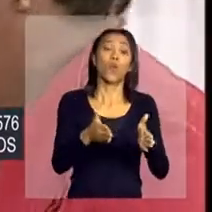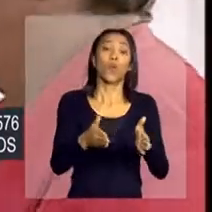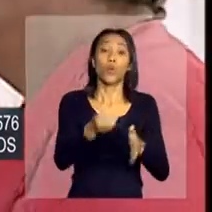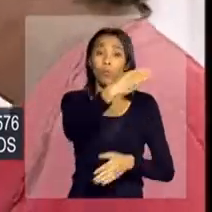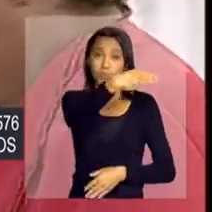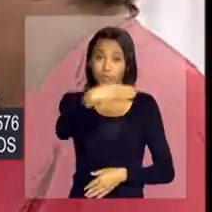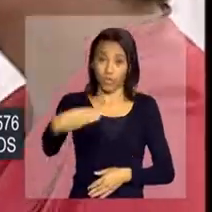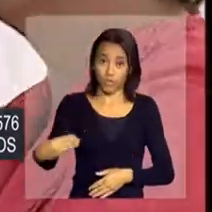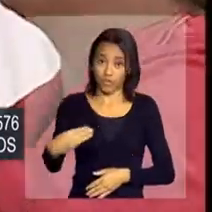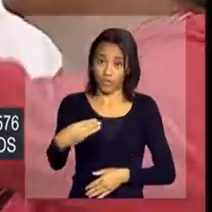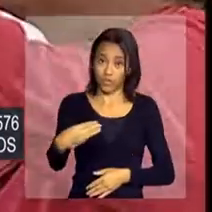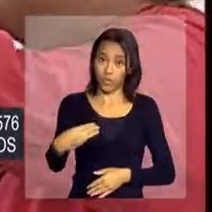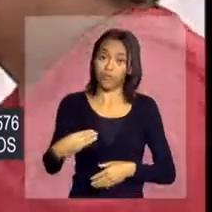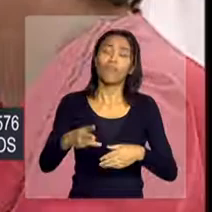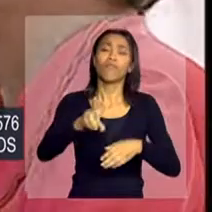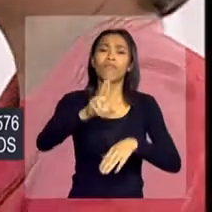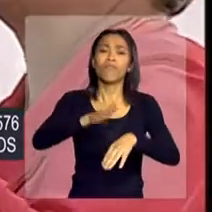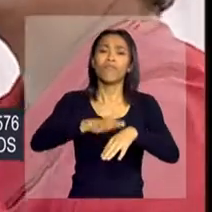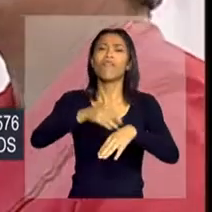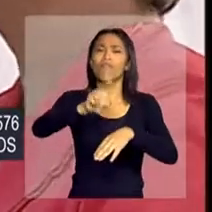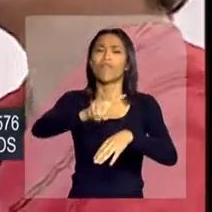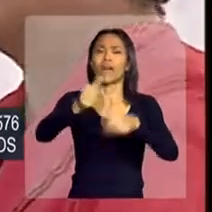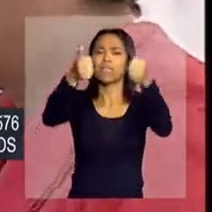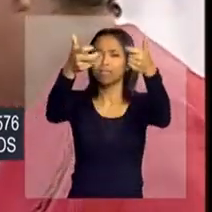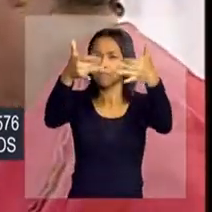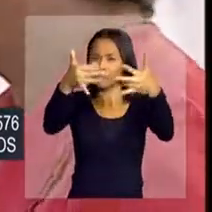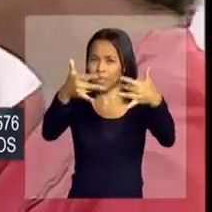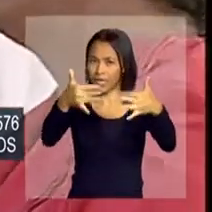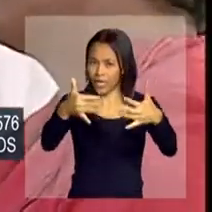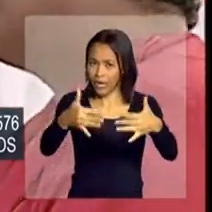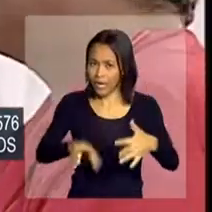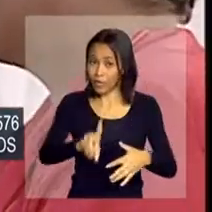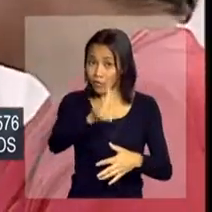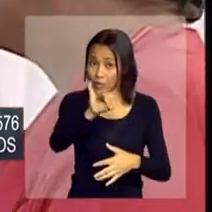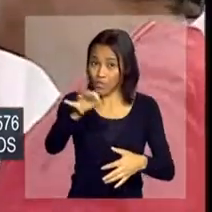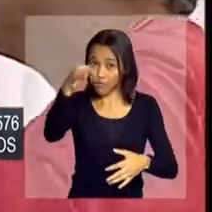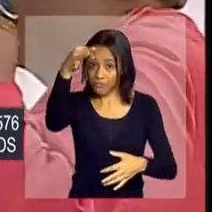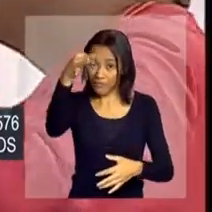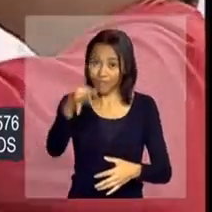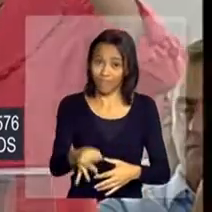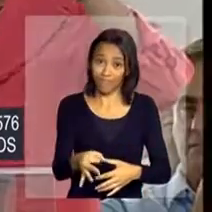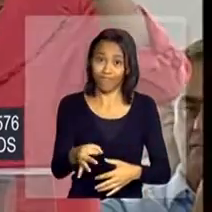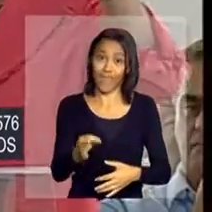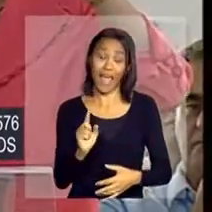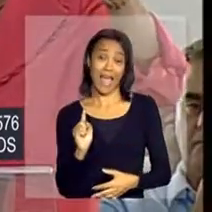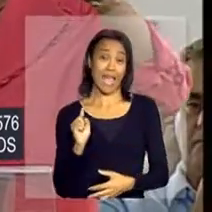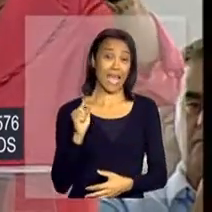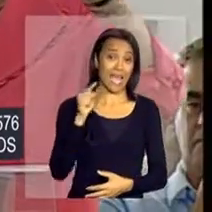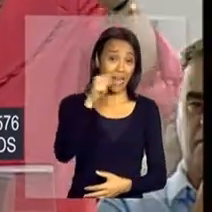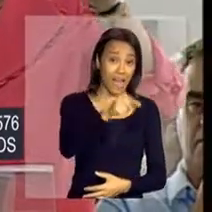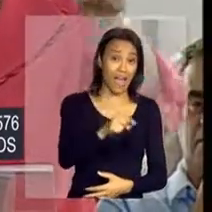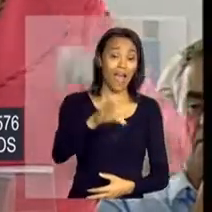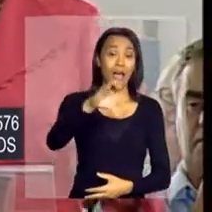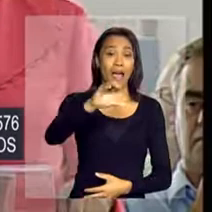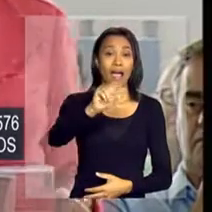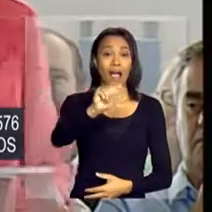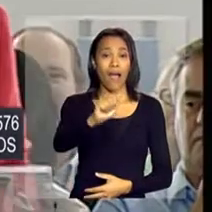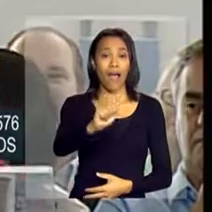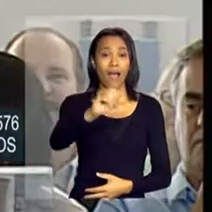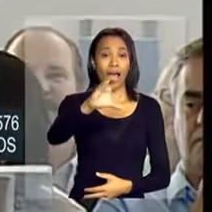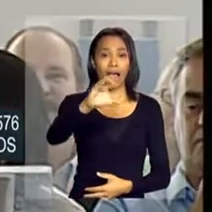fazer uma explicação no local adequado. Qual é o local adequado? É lá em Acauã,